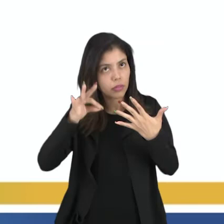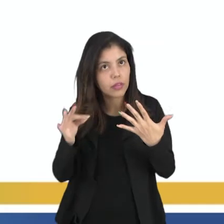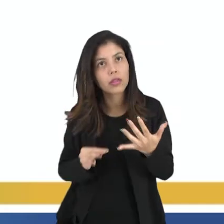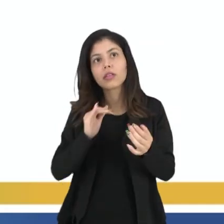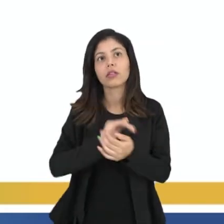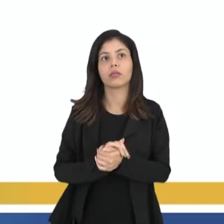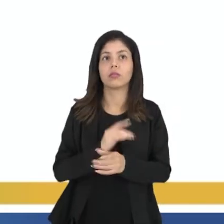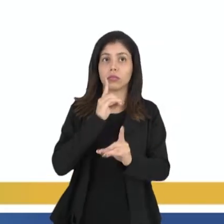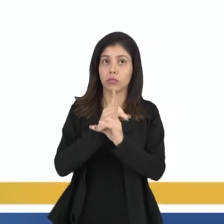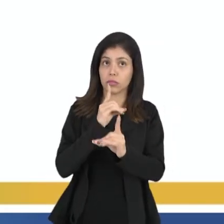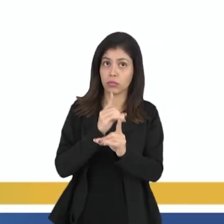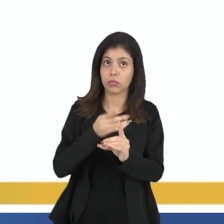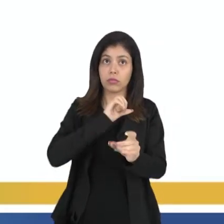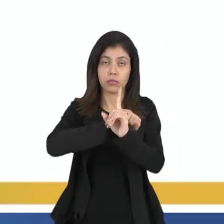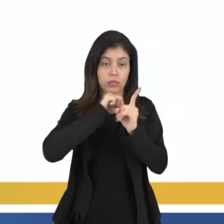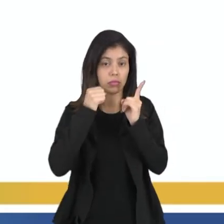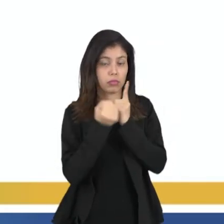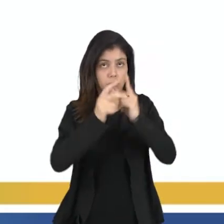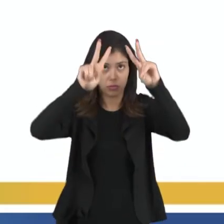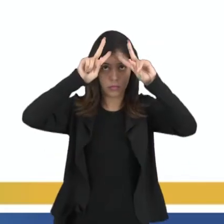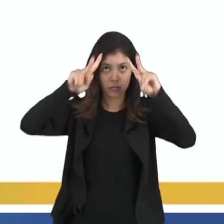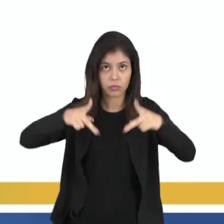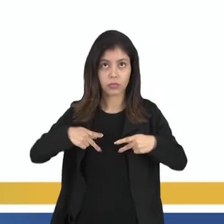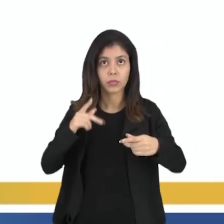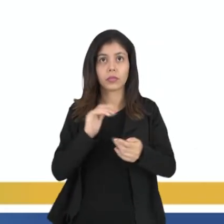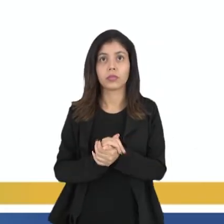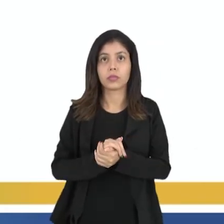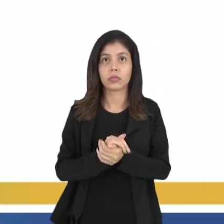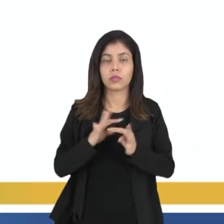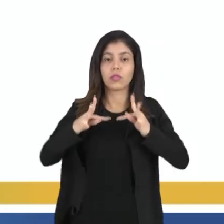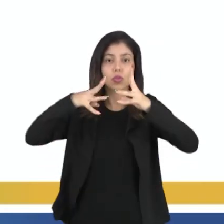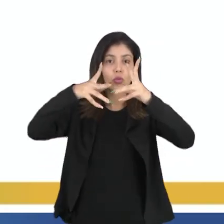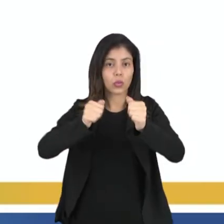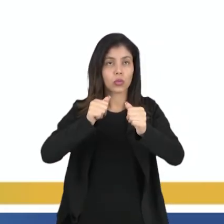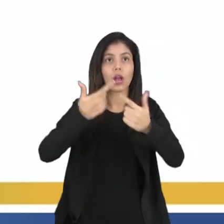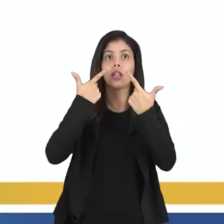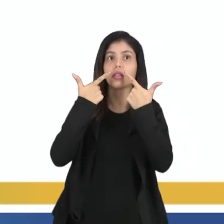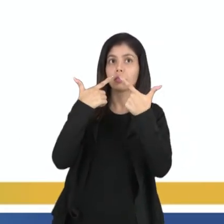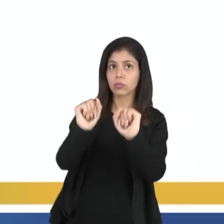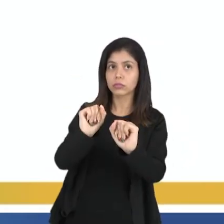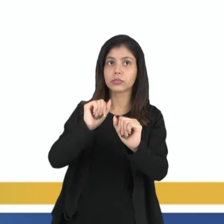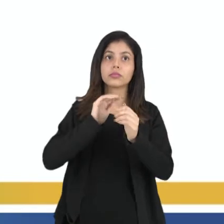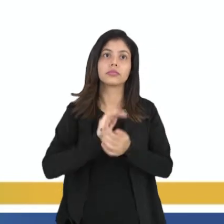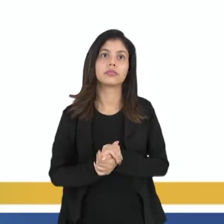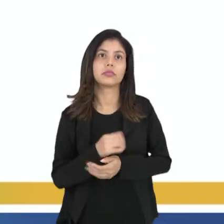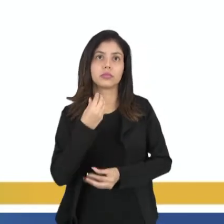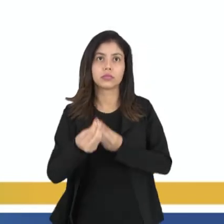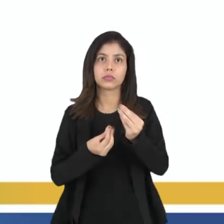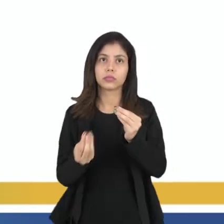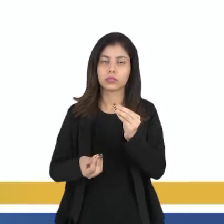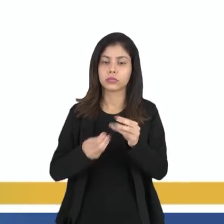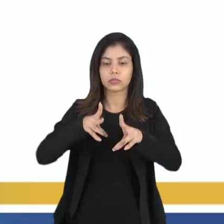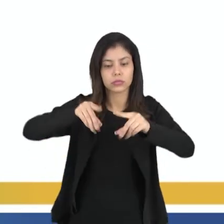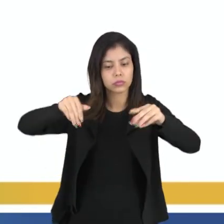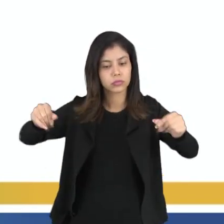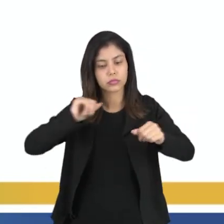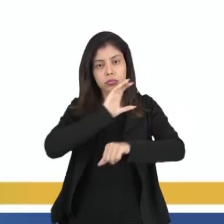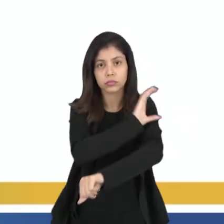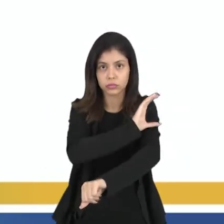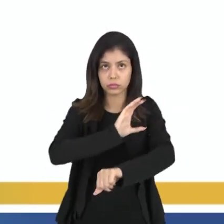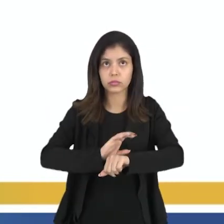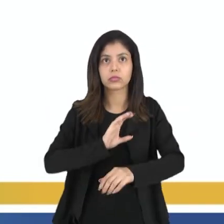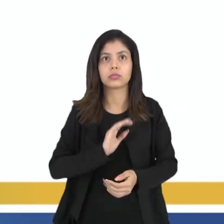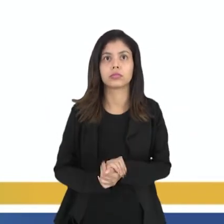cultura é o elemento identificador das sociedades humanas e engloba linguagem, formas de cultivo